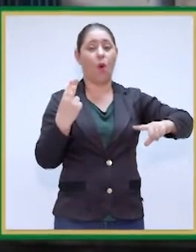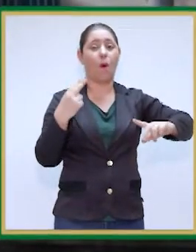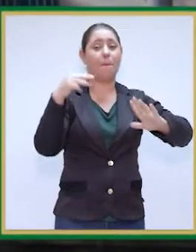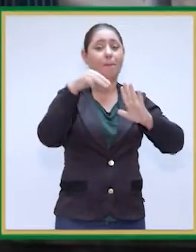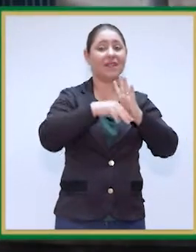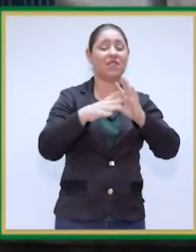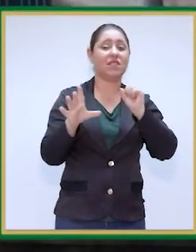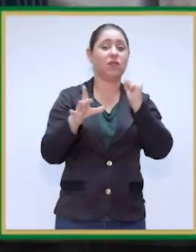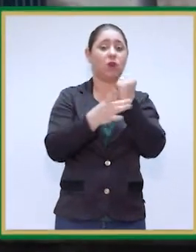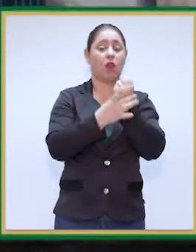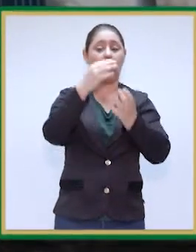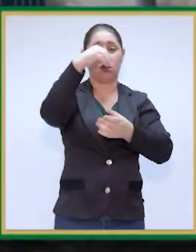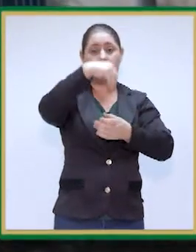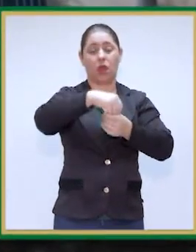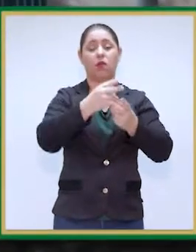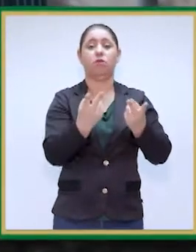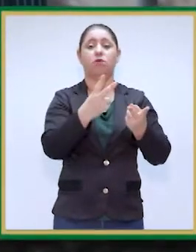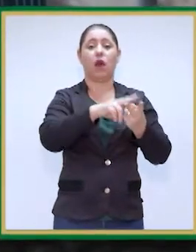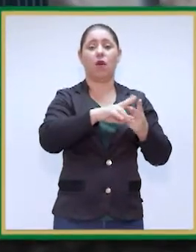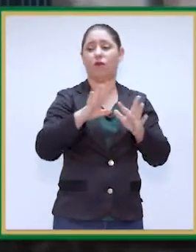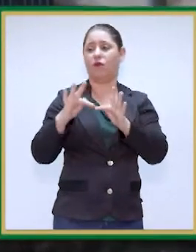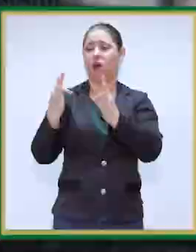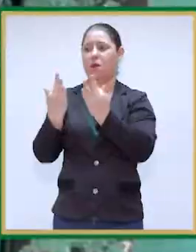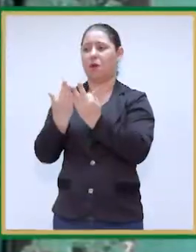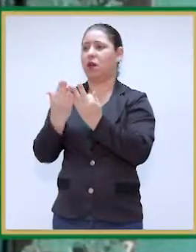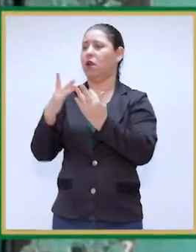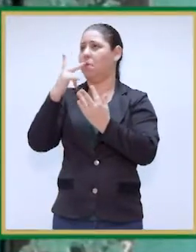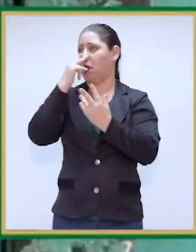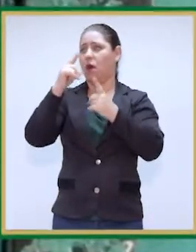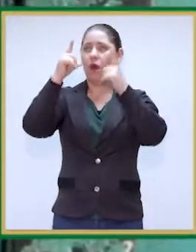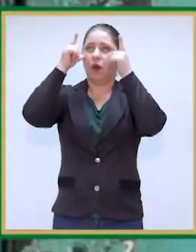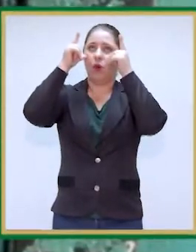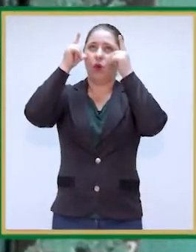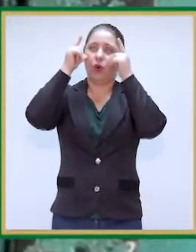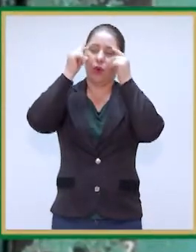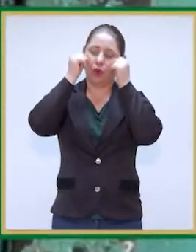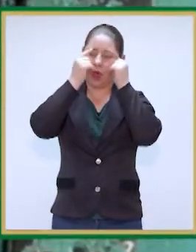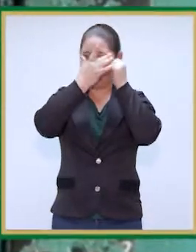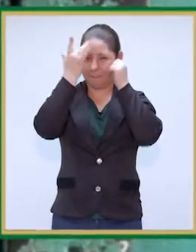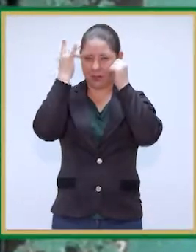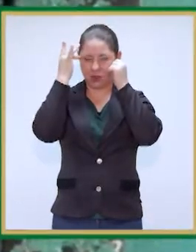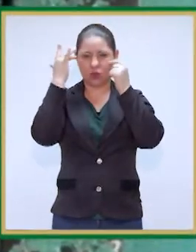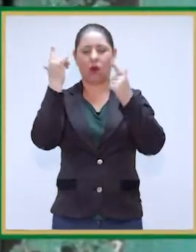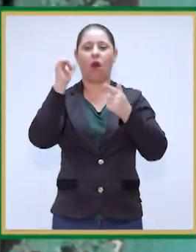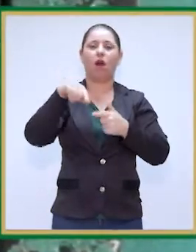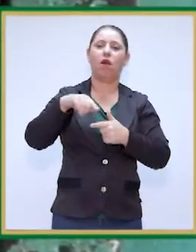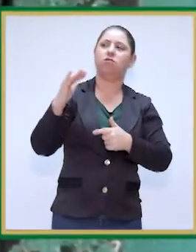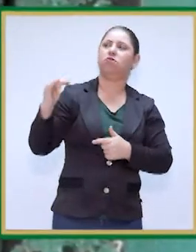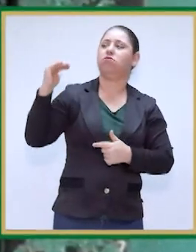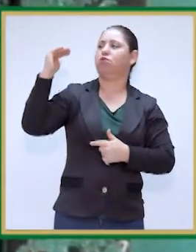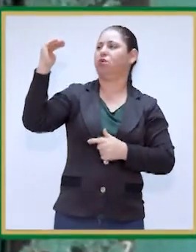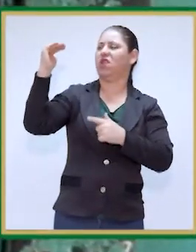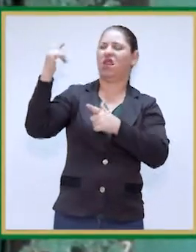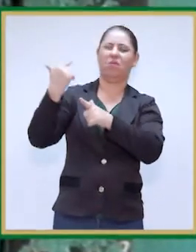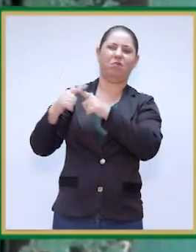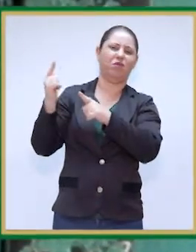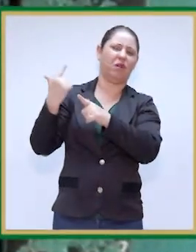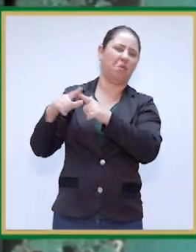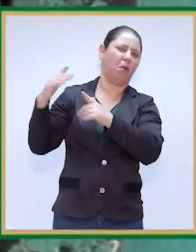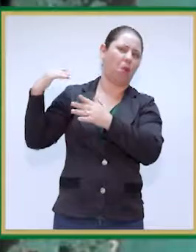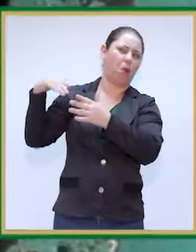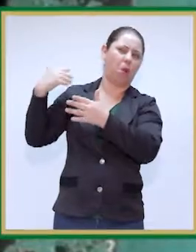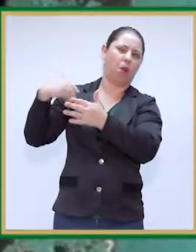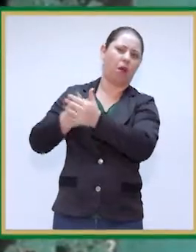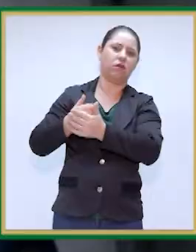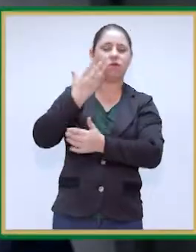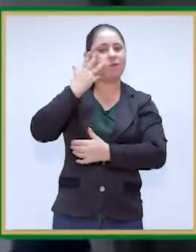segurança, dentro de presídios, para a família é como se fosse um alívio, né? Então, é uma pessoa, um adulto que deu trabalho, às vezes,